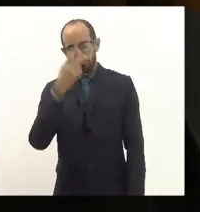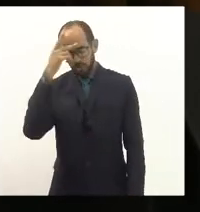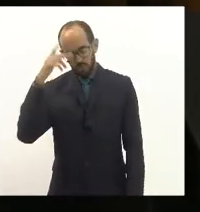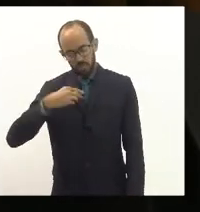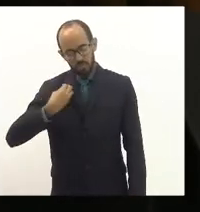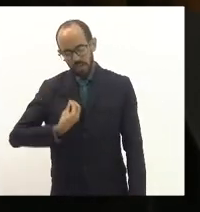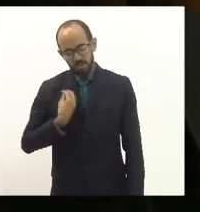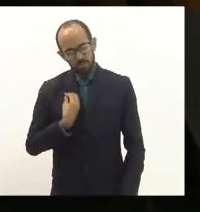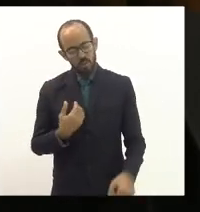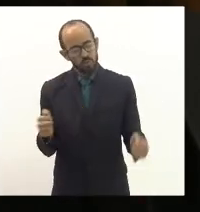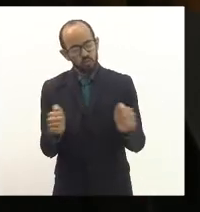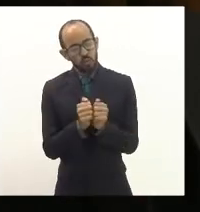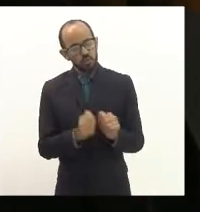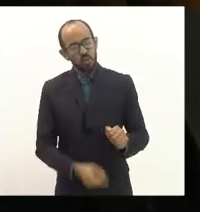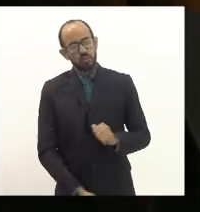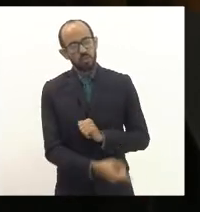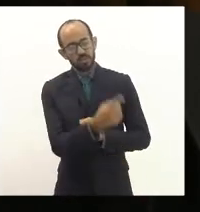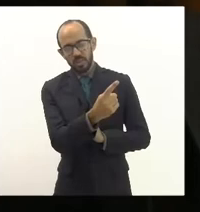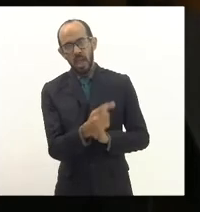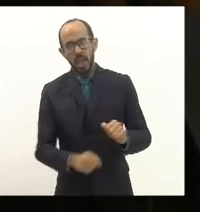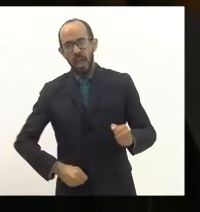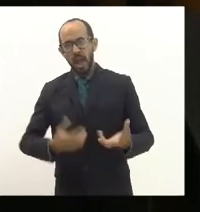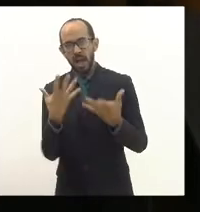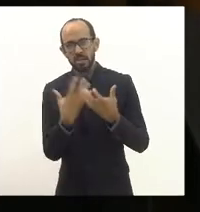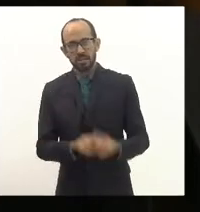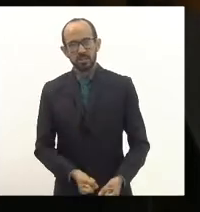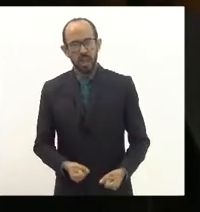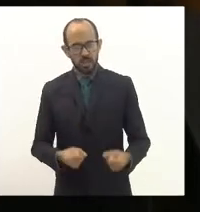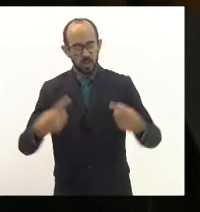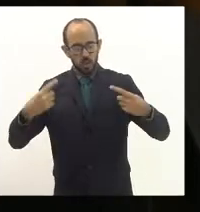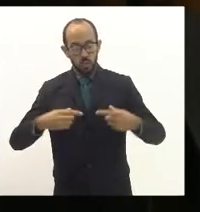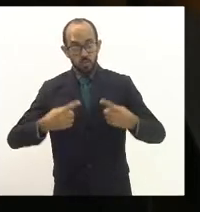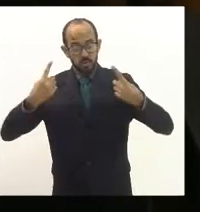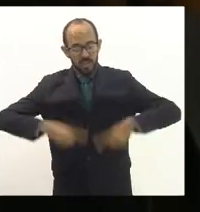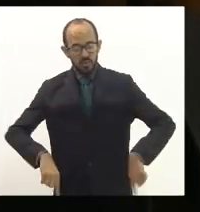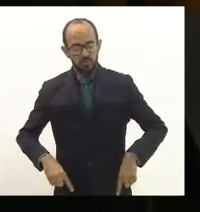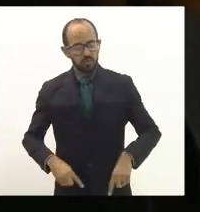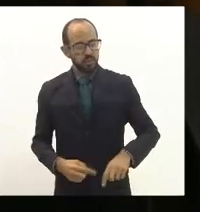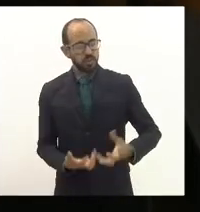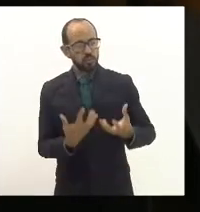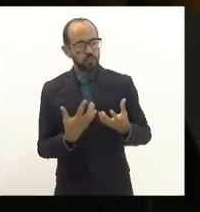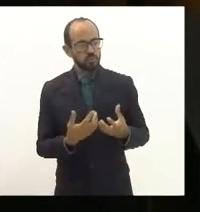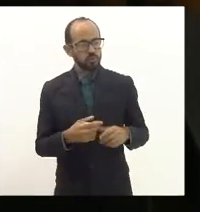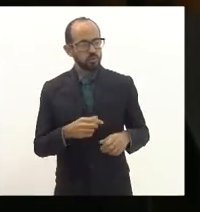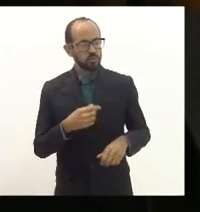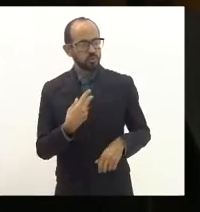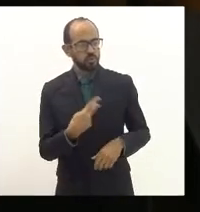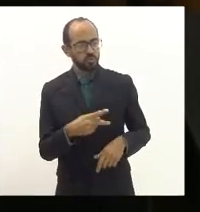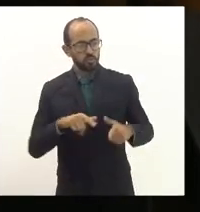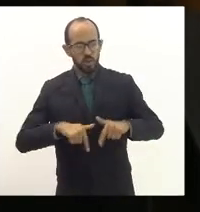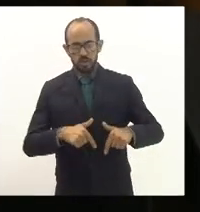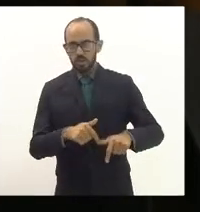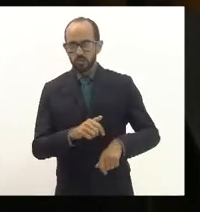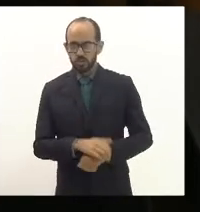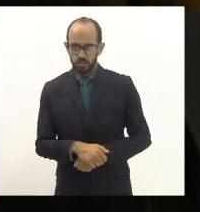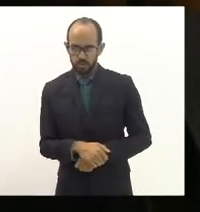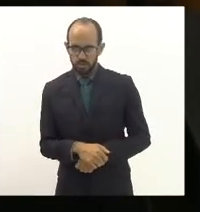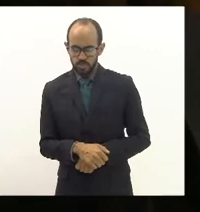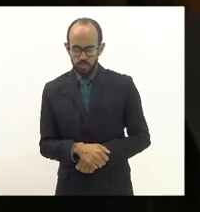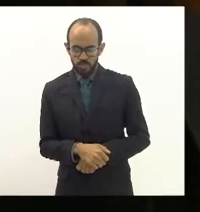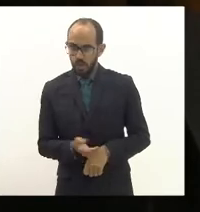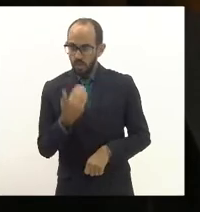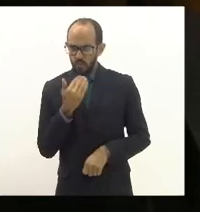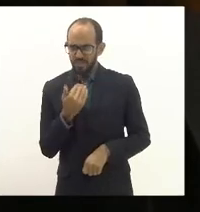senhor colocam a mão no fogo pelo senhor. E não adianta, governador, falar para mim e falar